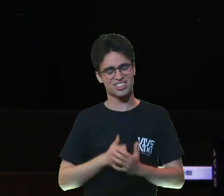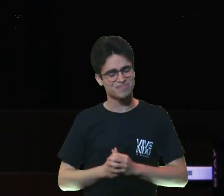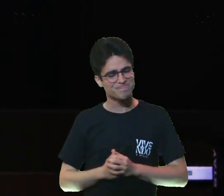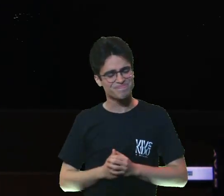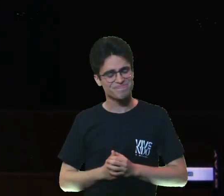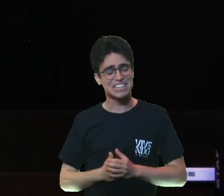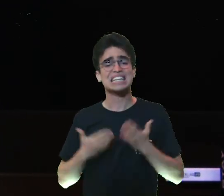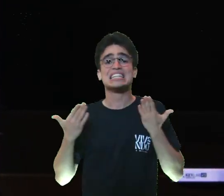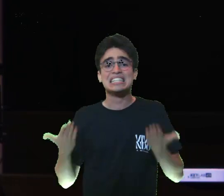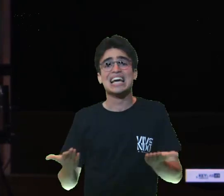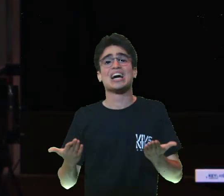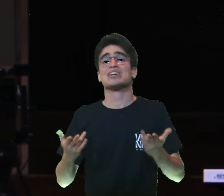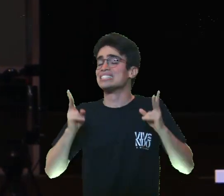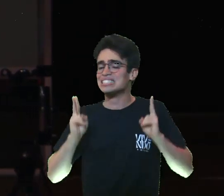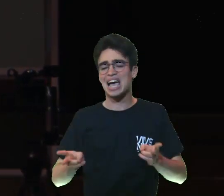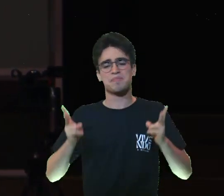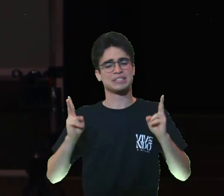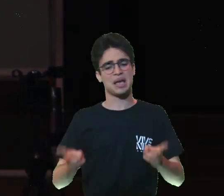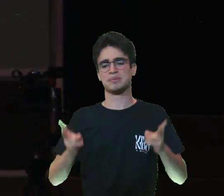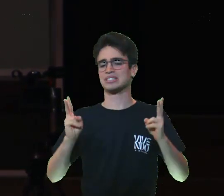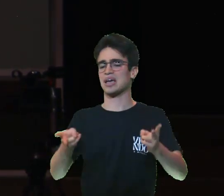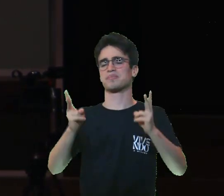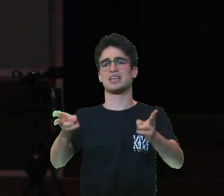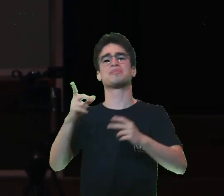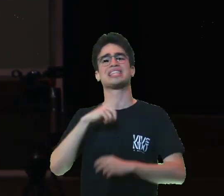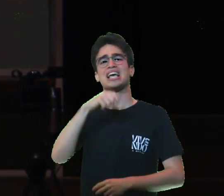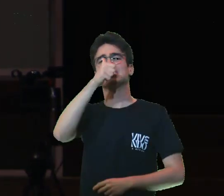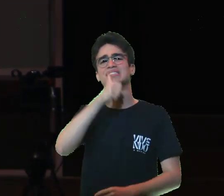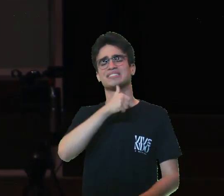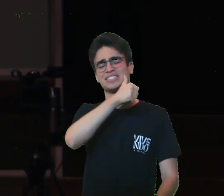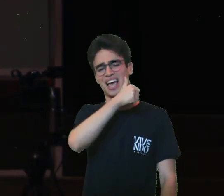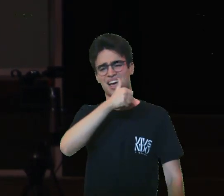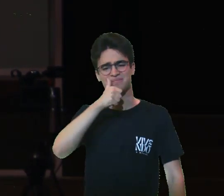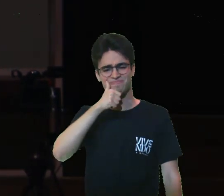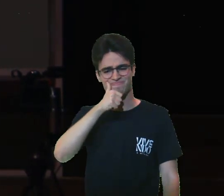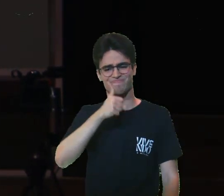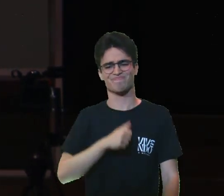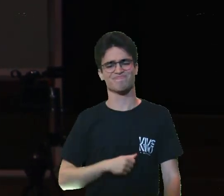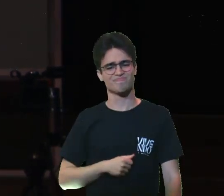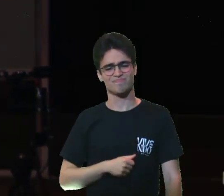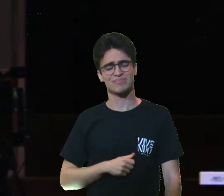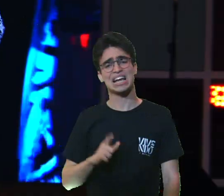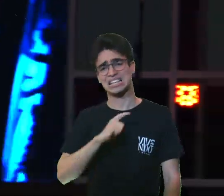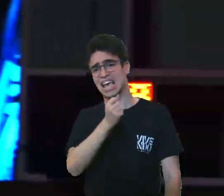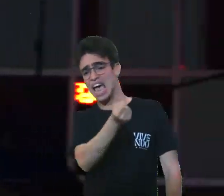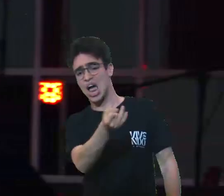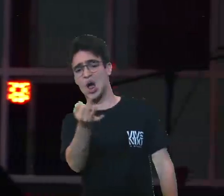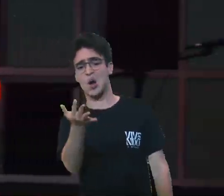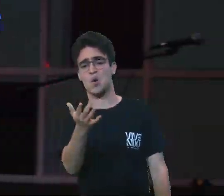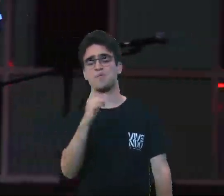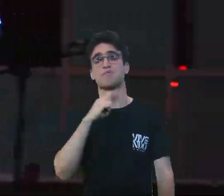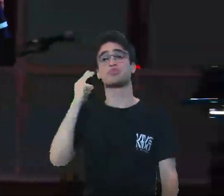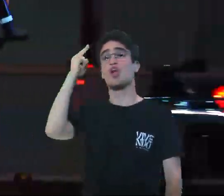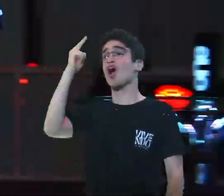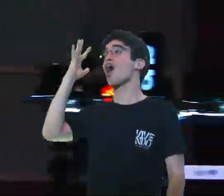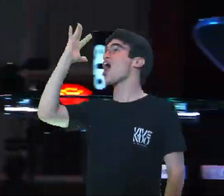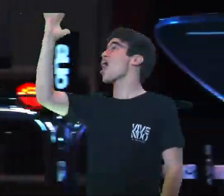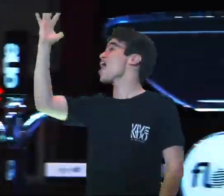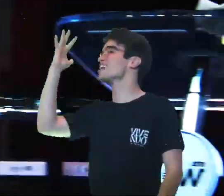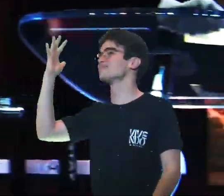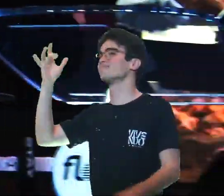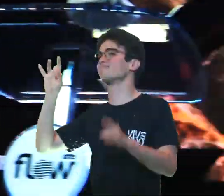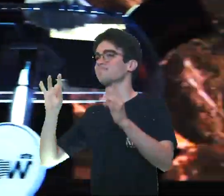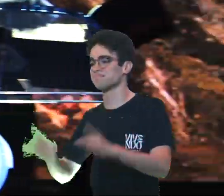Sempre haverão altares na jornada. Alguns de nós abrindo mão de sonhos,